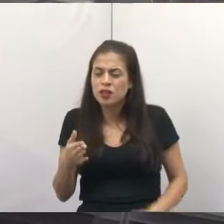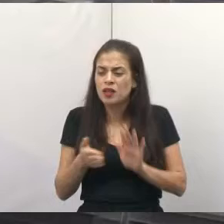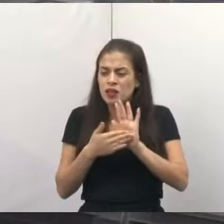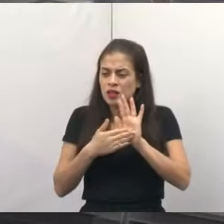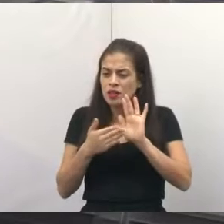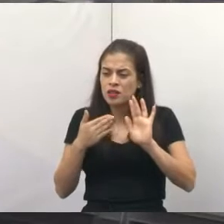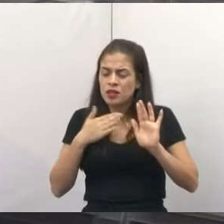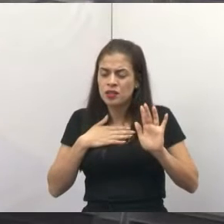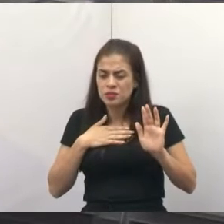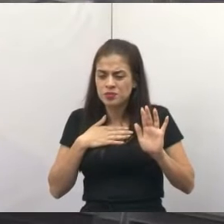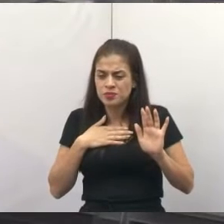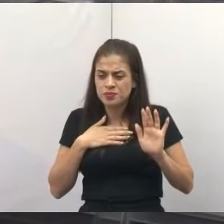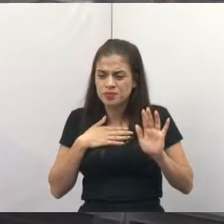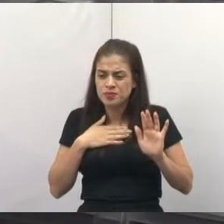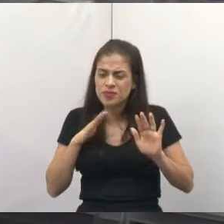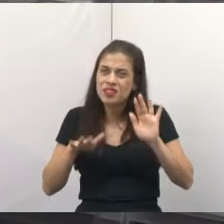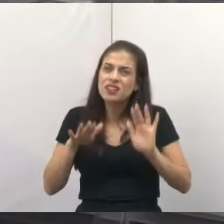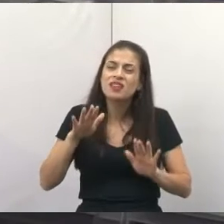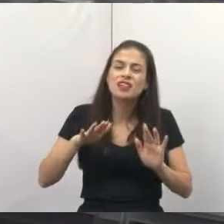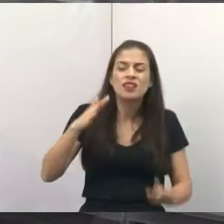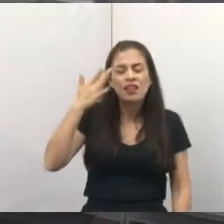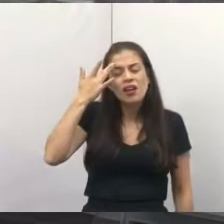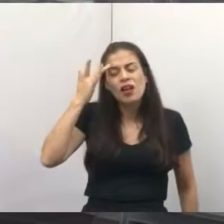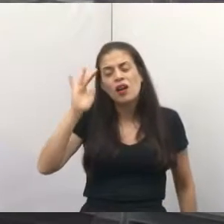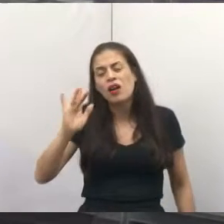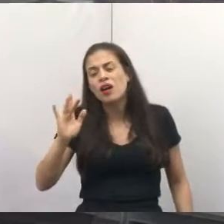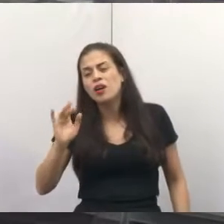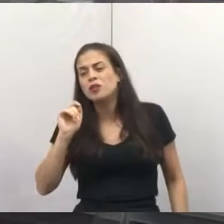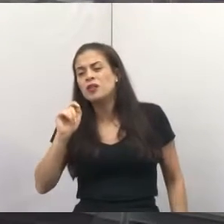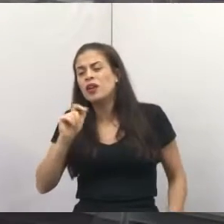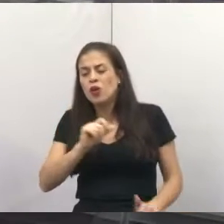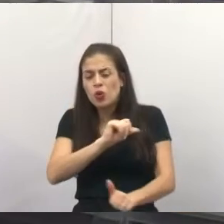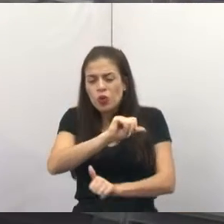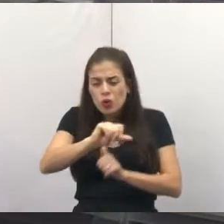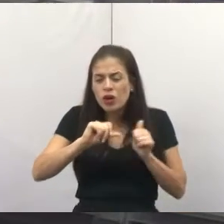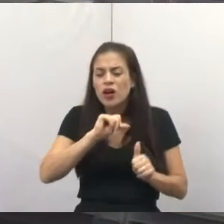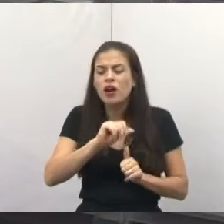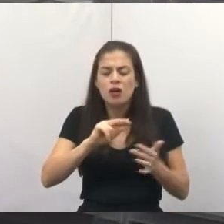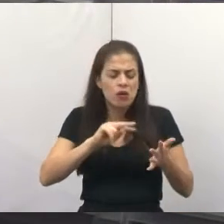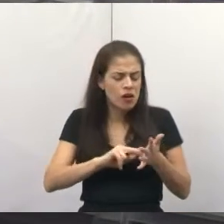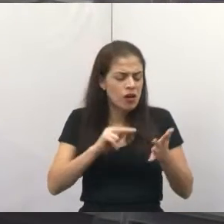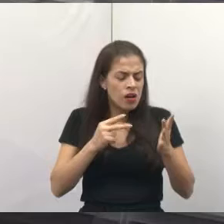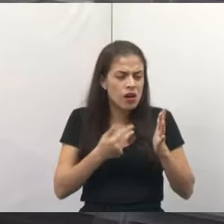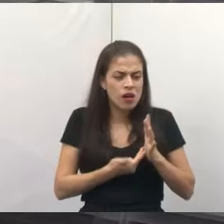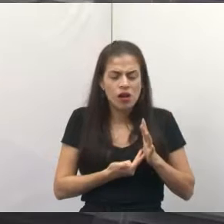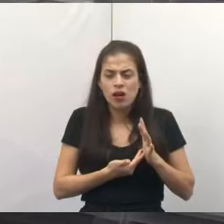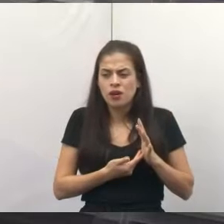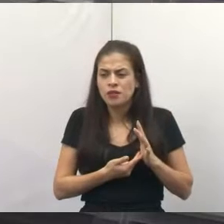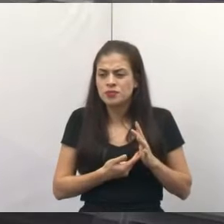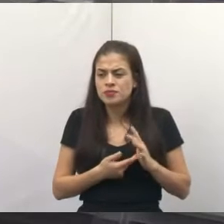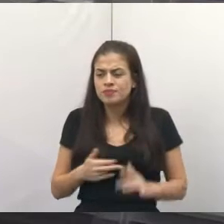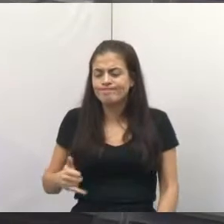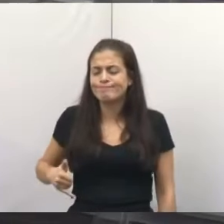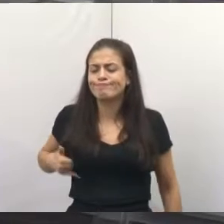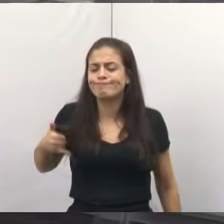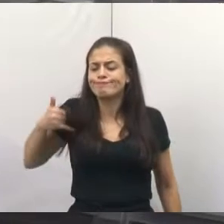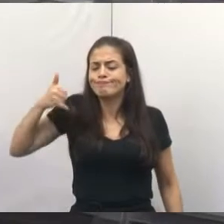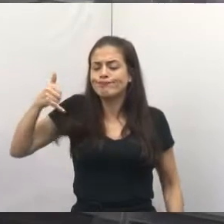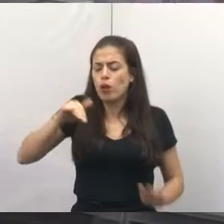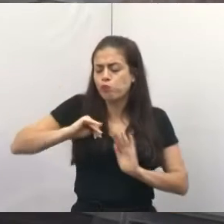Assinada pelos 13. Talvez não saiba qual é o significado dessa alteração, mas eu não tenho problema, porque a vaidade fica de